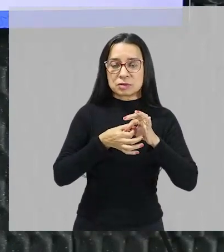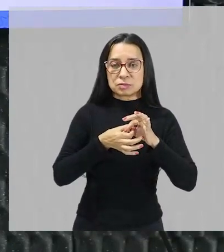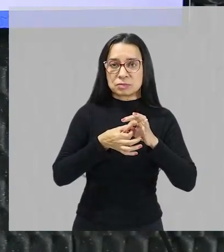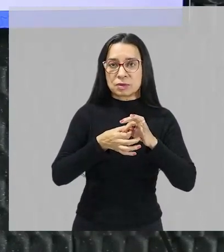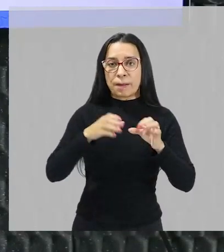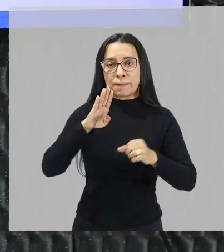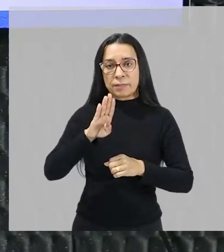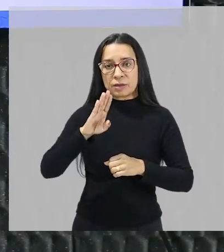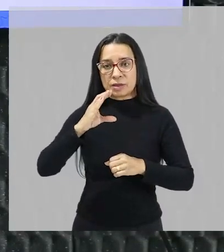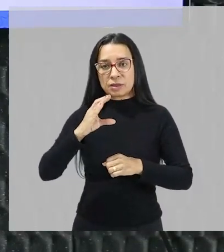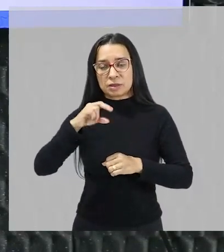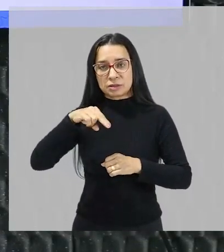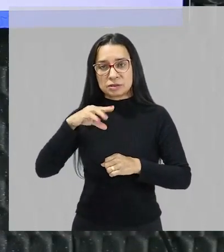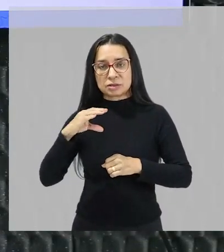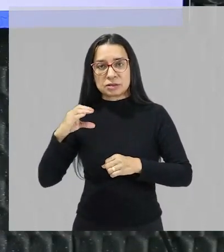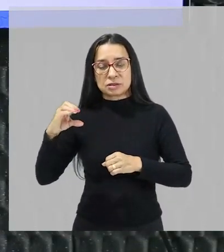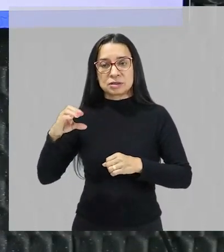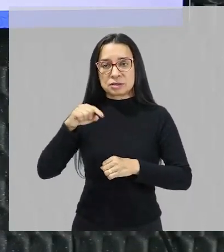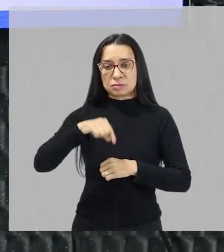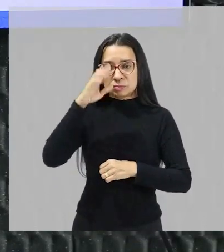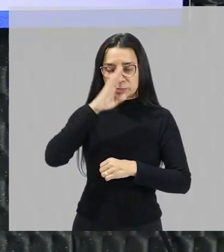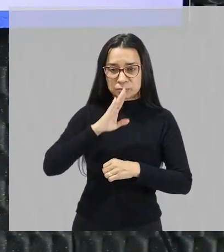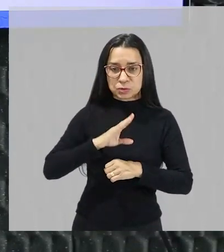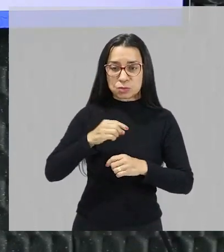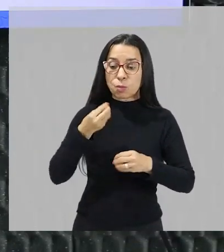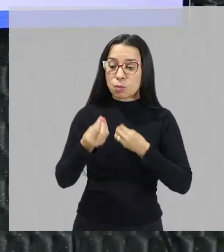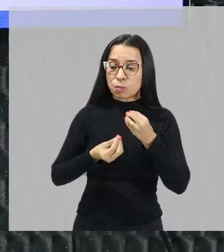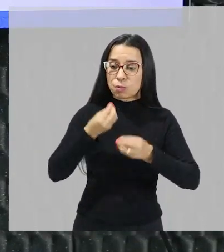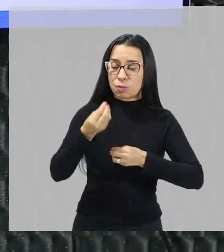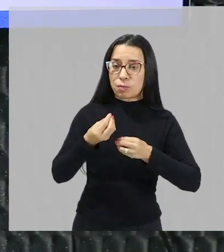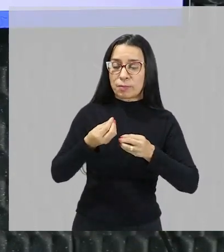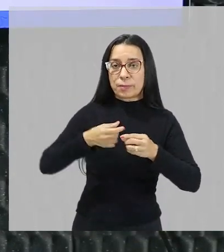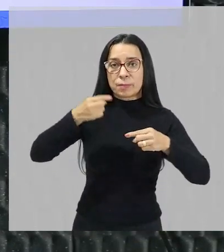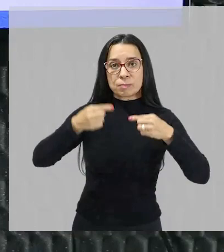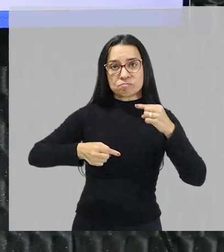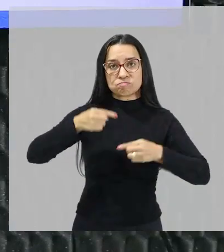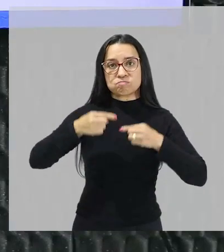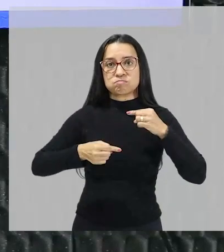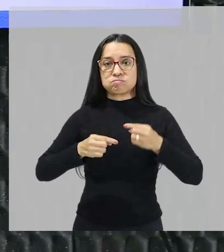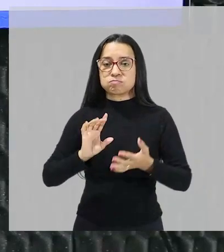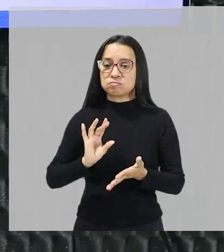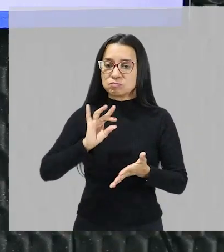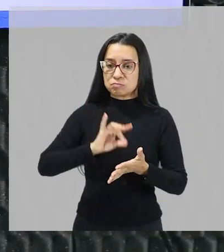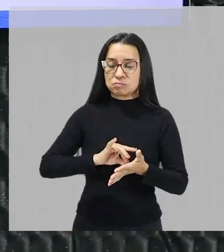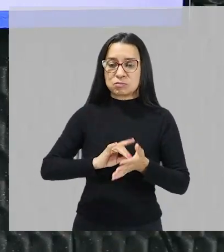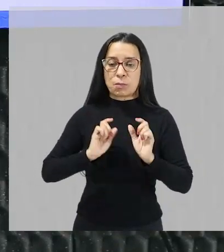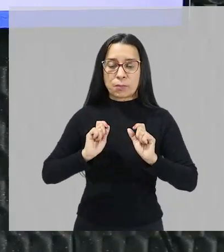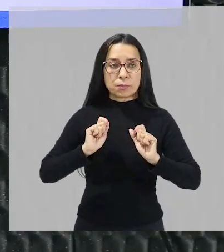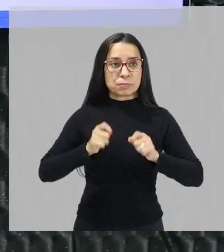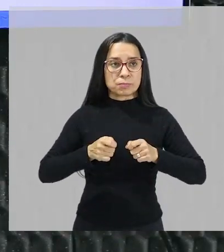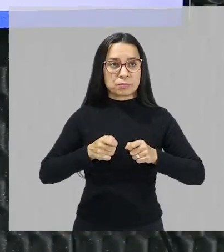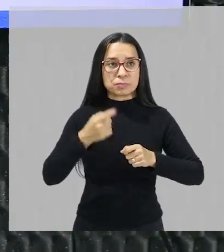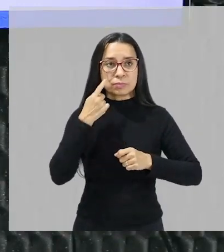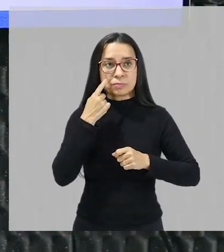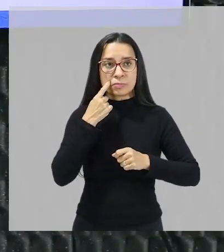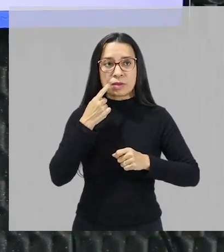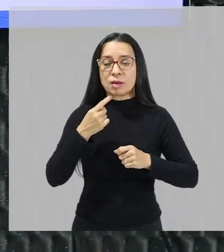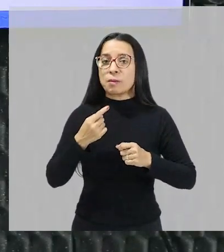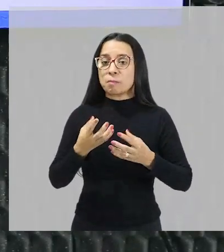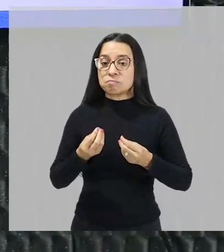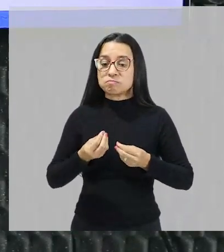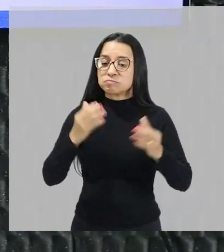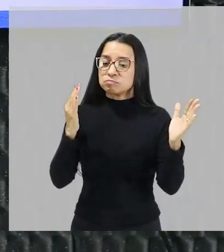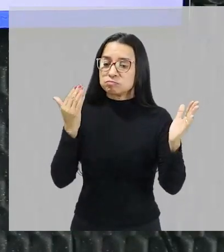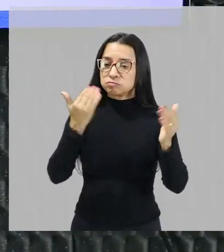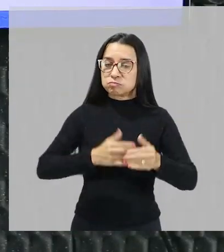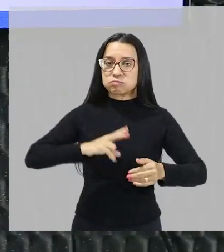ensinado até como uma forma ali também de uma política afirmativa, então, possivelmente, você vai ver muitas provas de